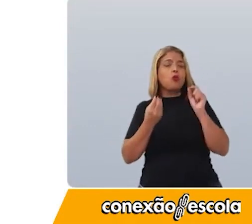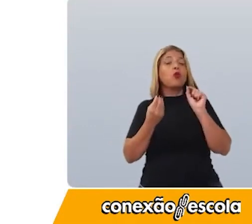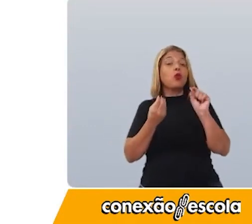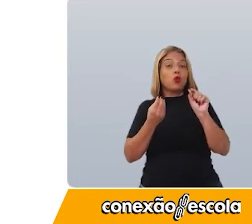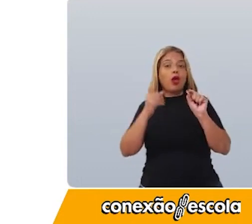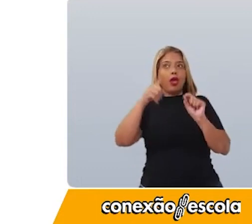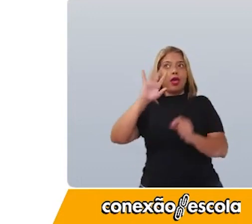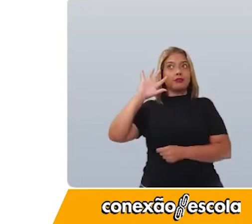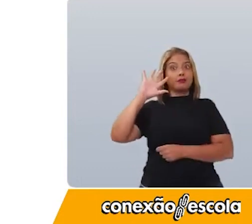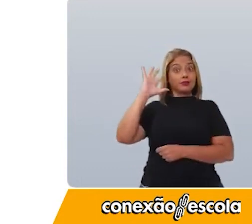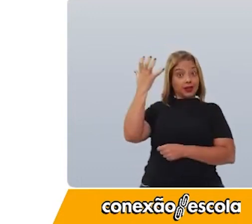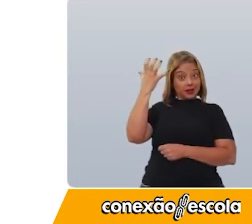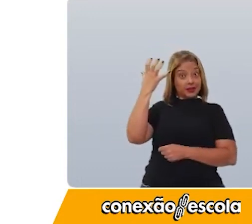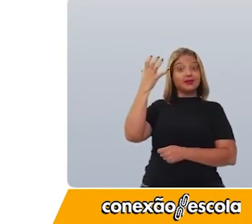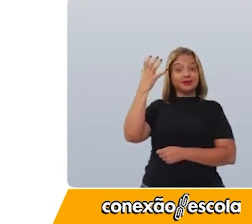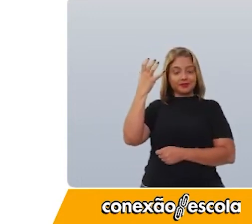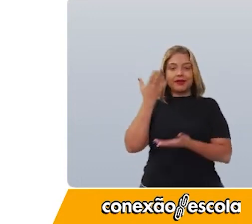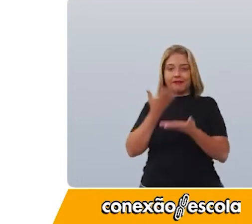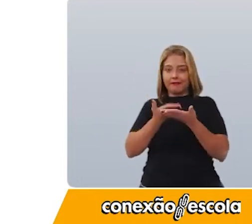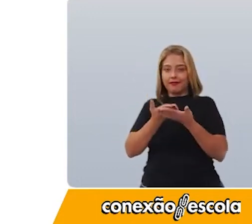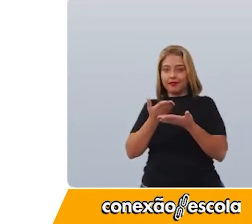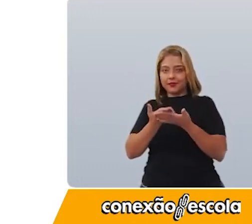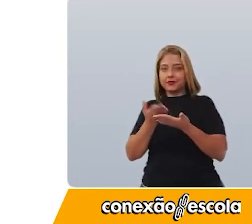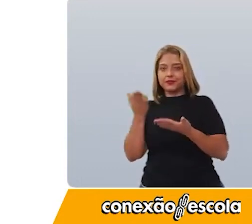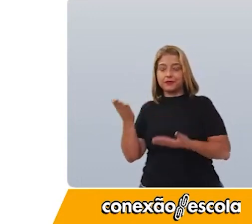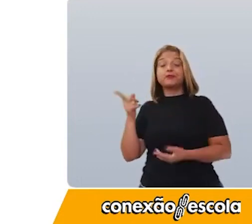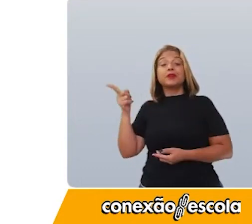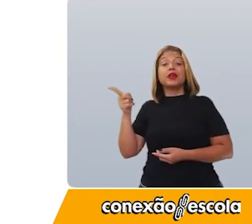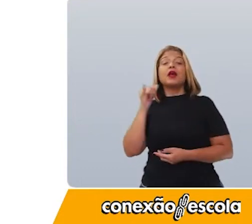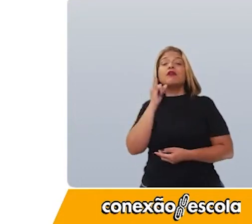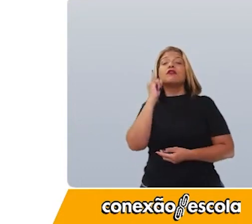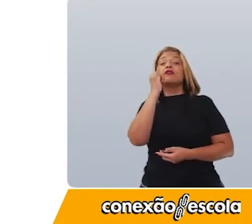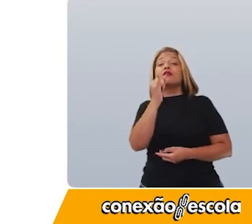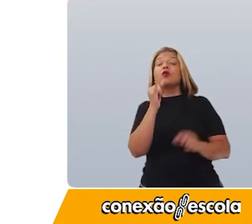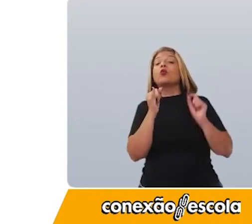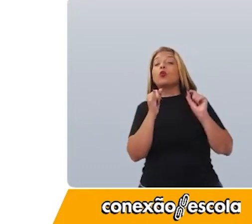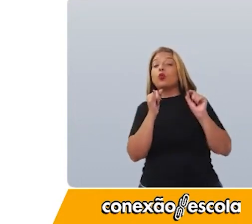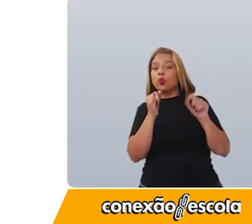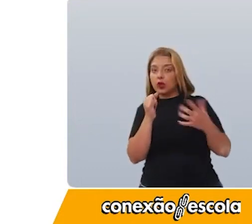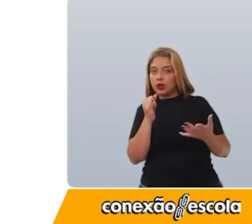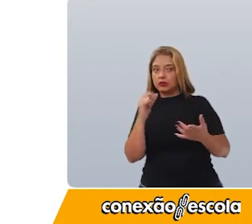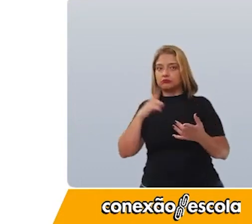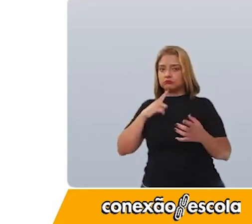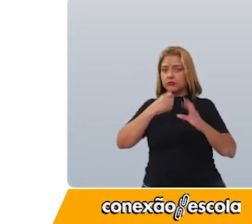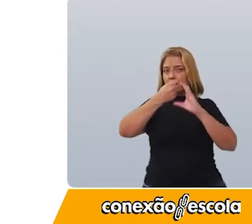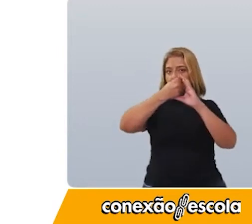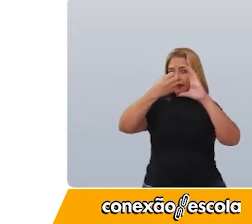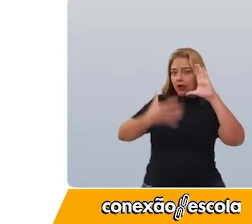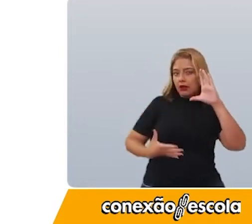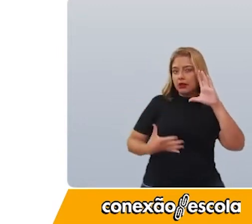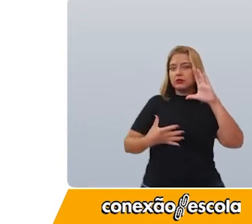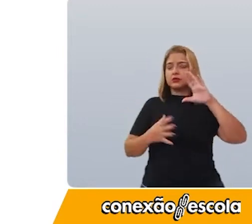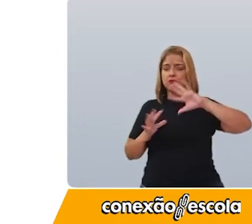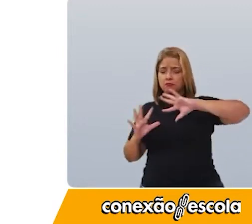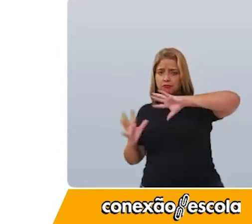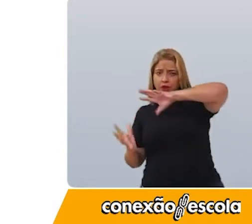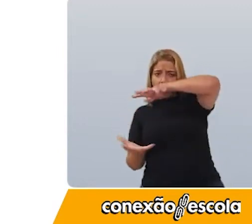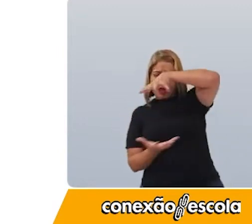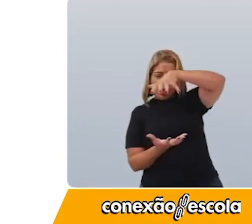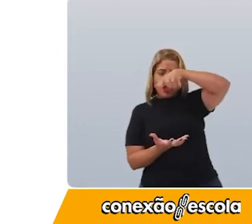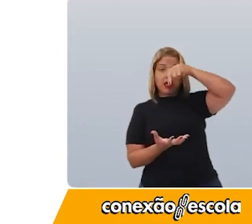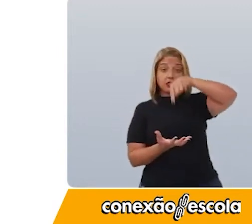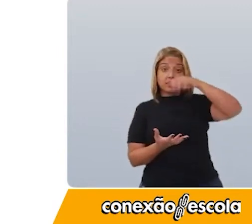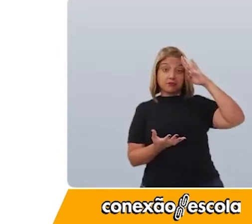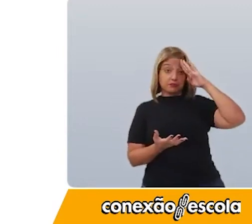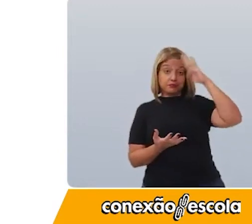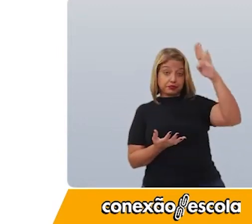sobre clima na videoaula, ela disse que possui características atmosféricas